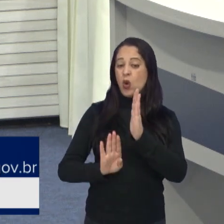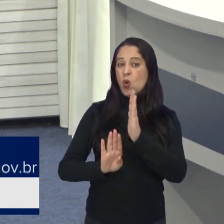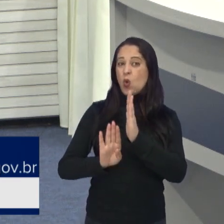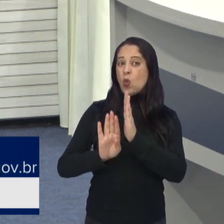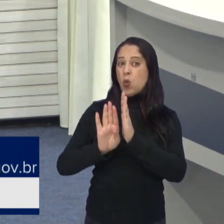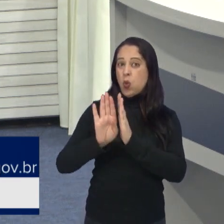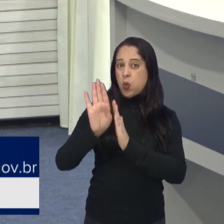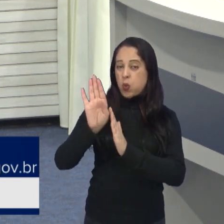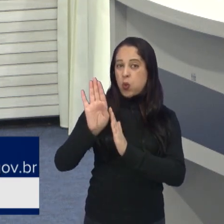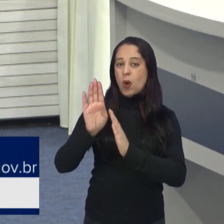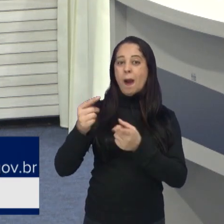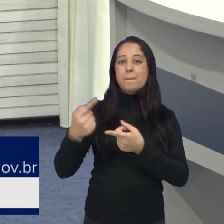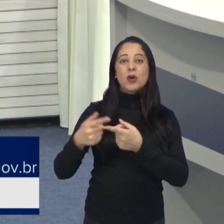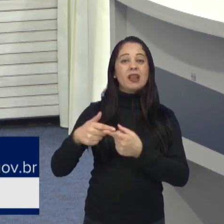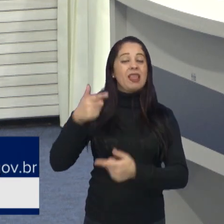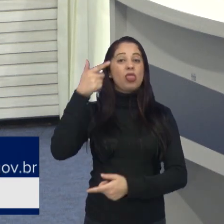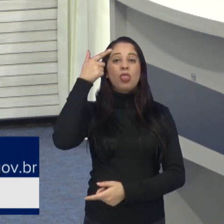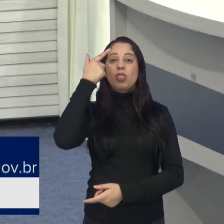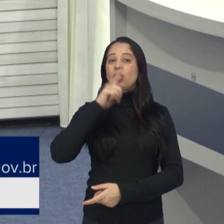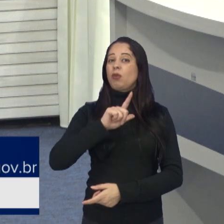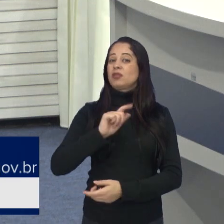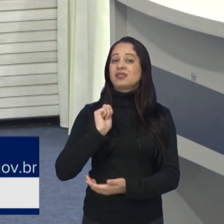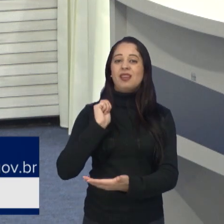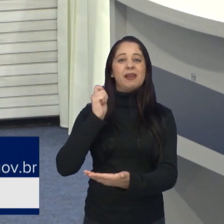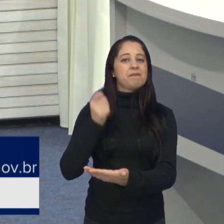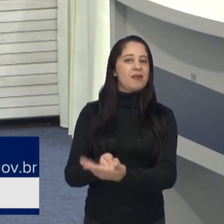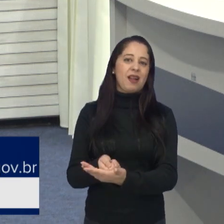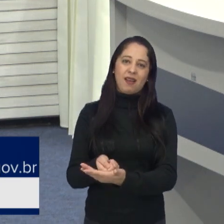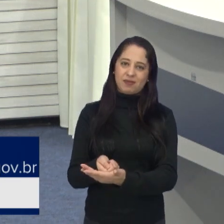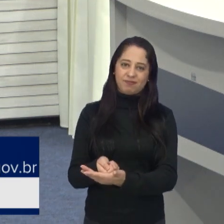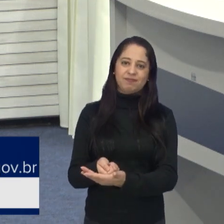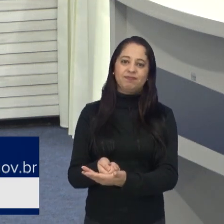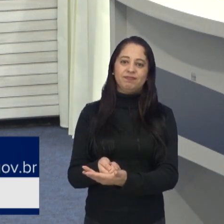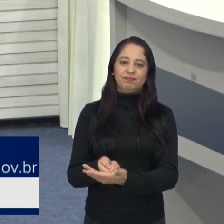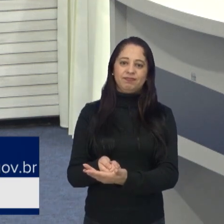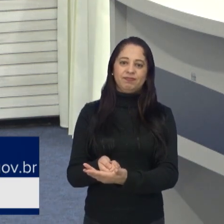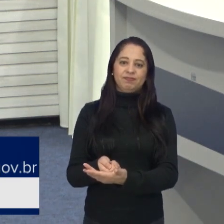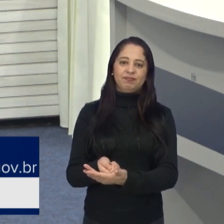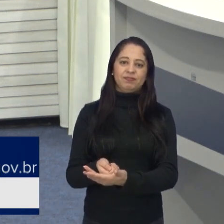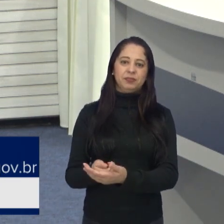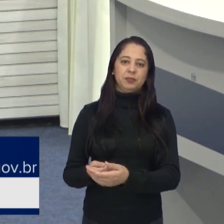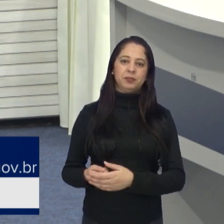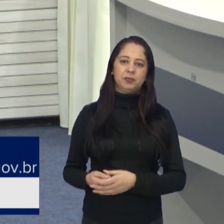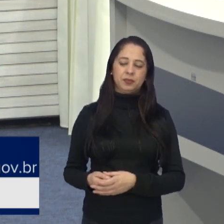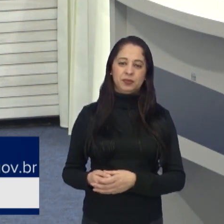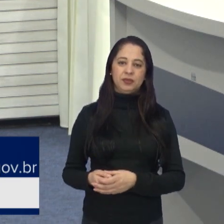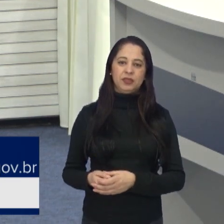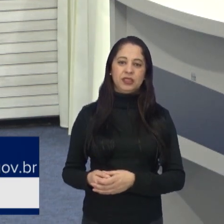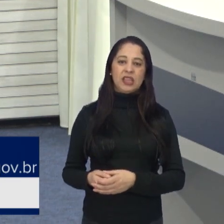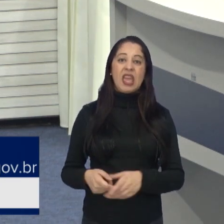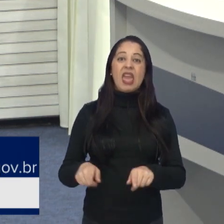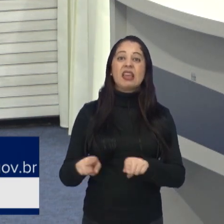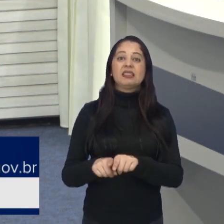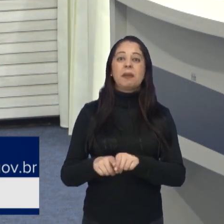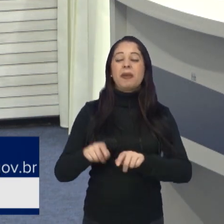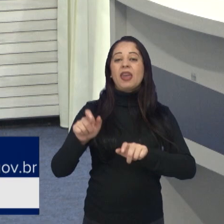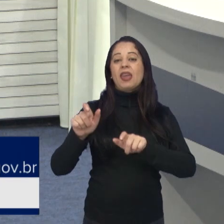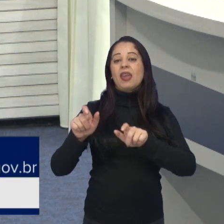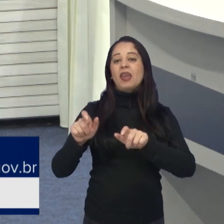exatamente porque não cumpriu religiosamente o que deveria ter